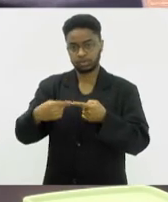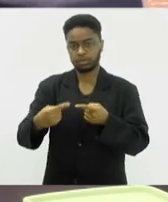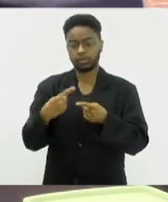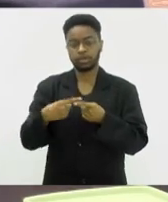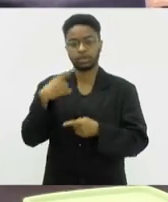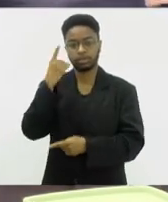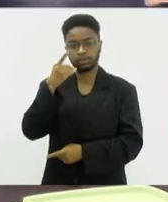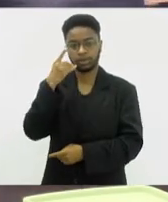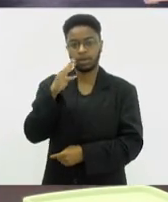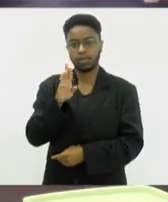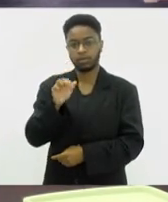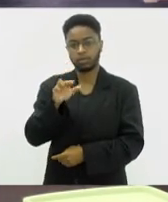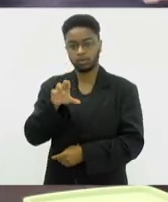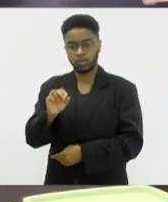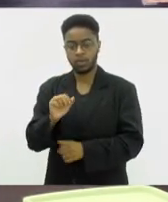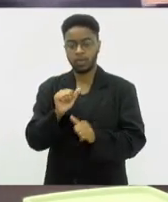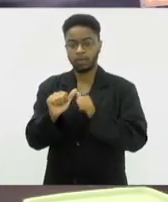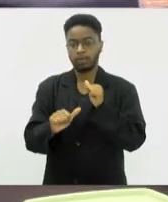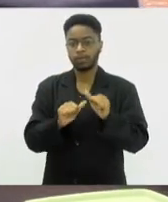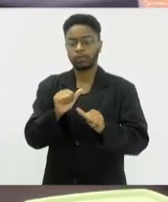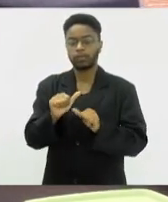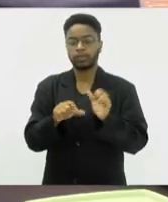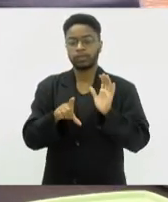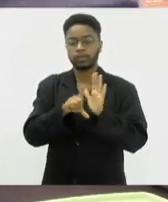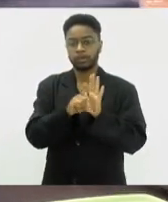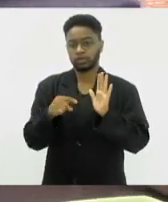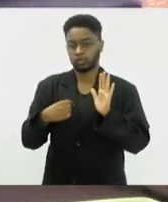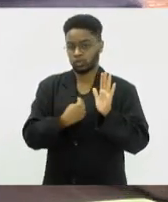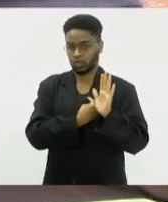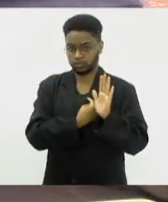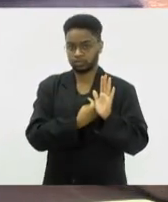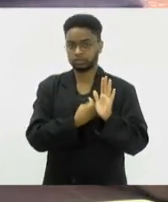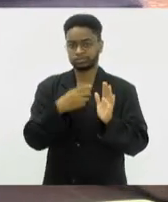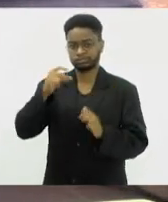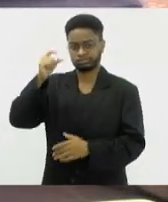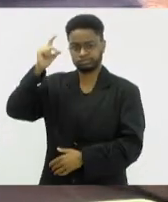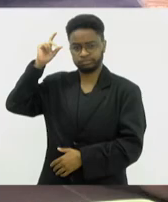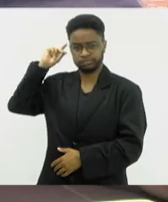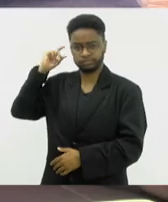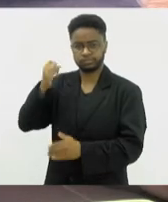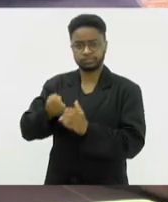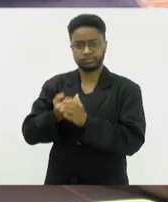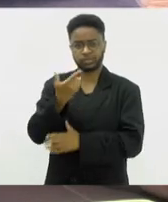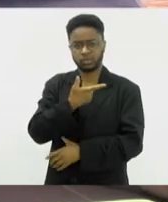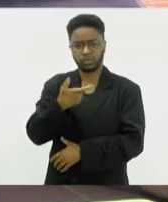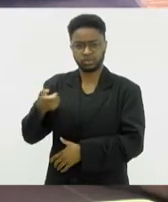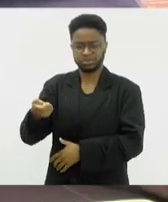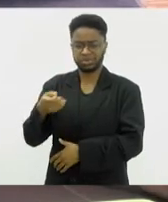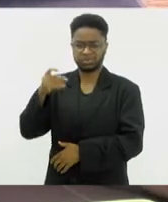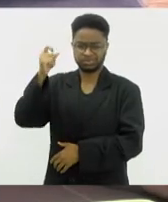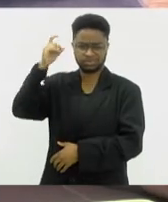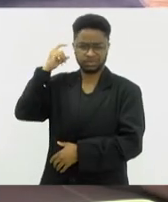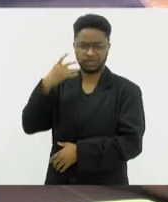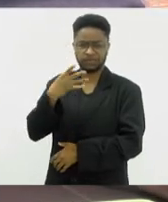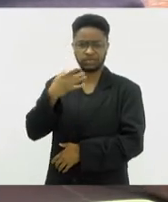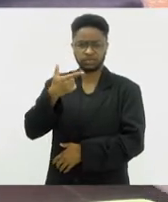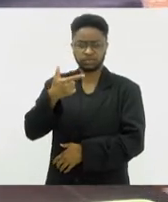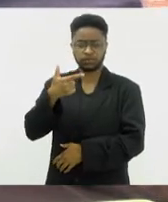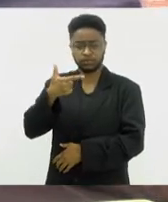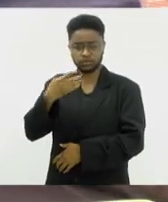Bruno Dauari, ele está alterando uma lei nossa, bem antiga, de 2000. A lei tem 24